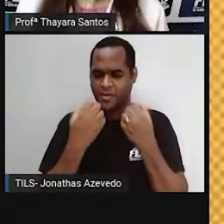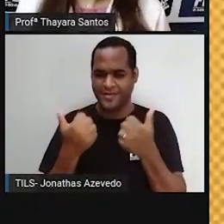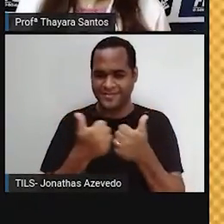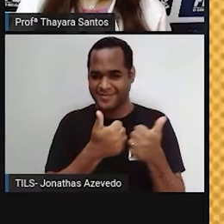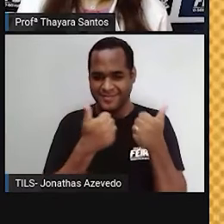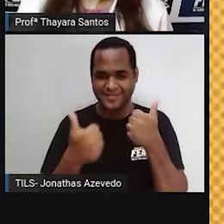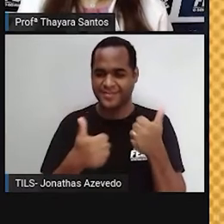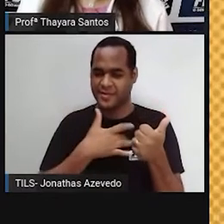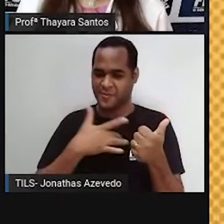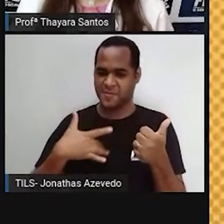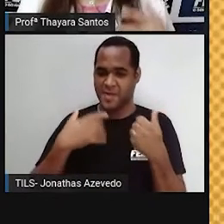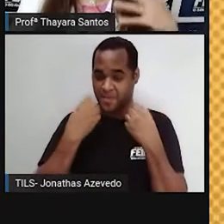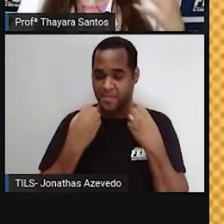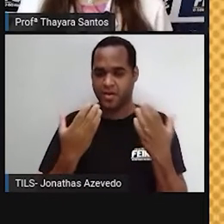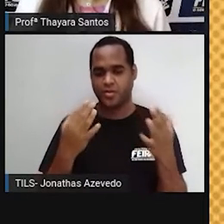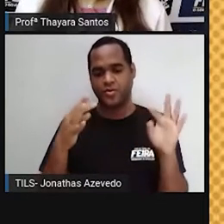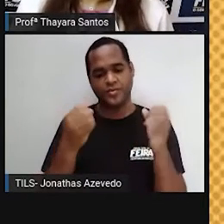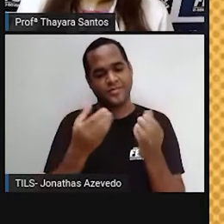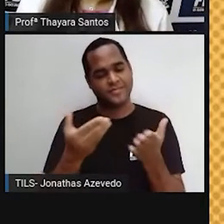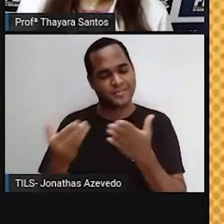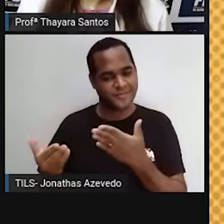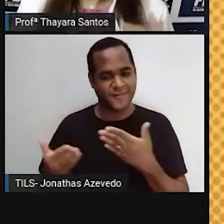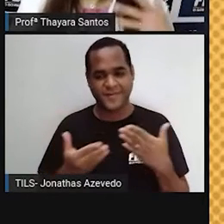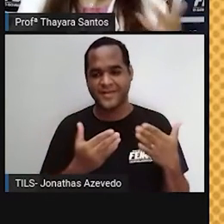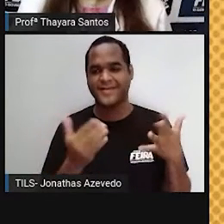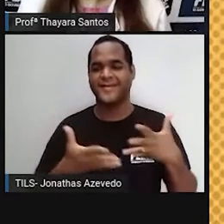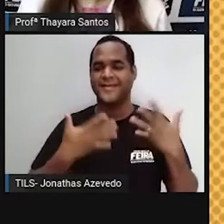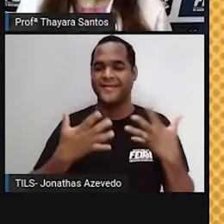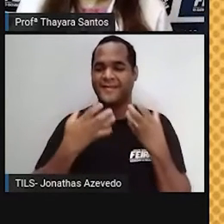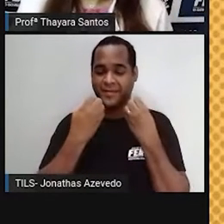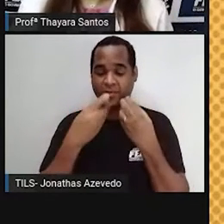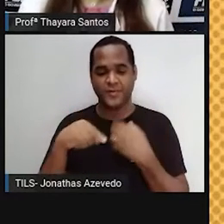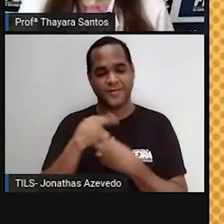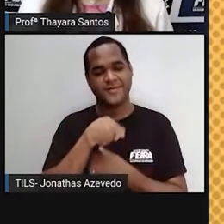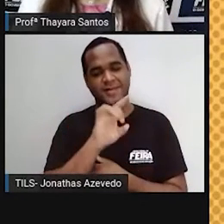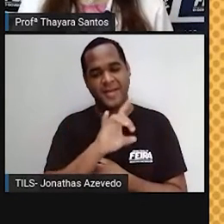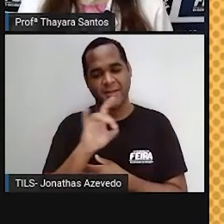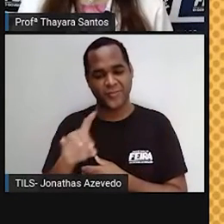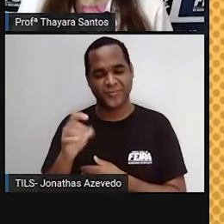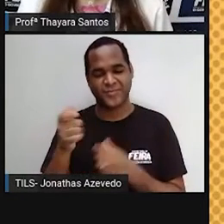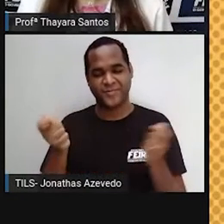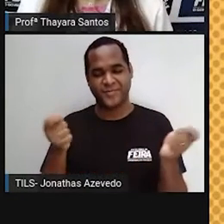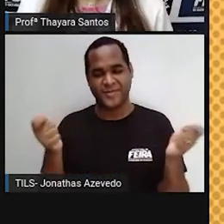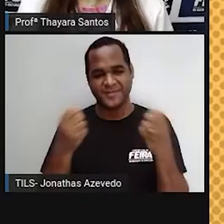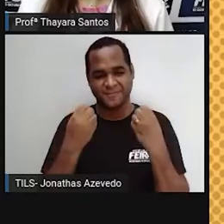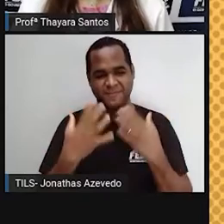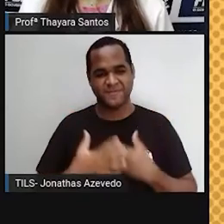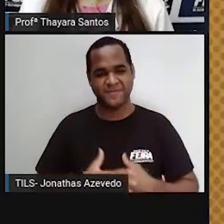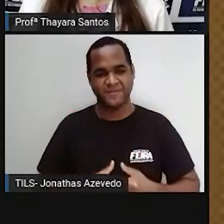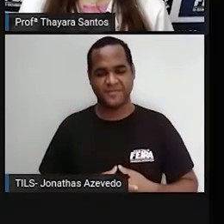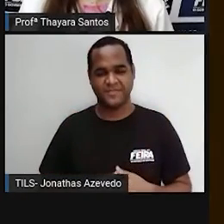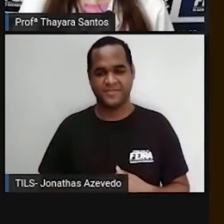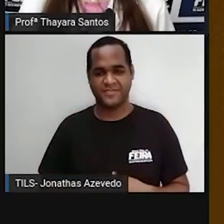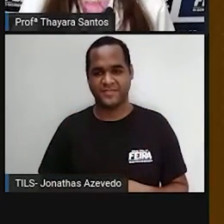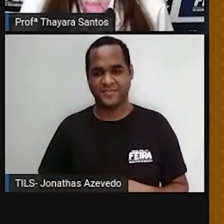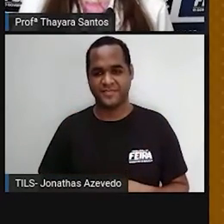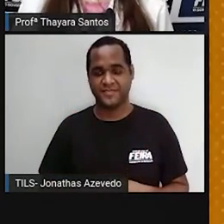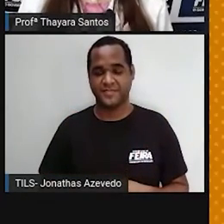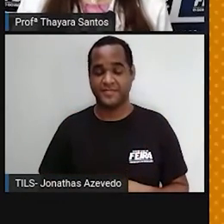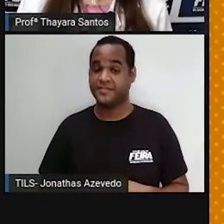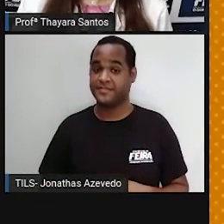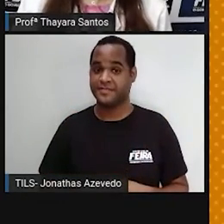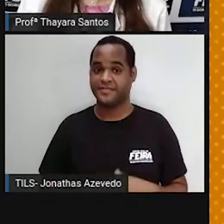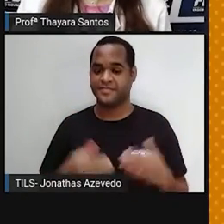ter vocês de novo aqui com a gente. Sejam todos muito bem-vindos. É uma alegria enorme para nós ter vocês aqui conosco.